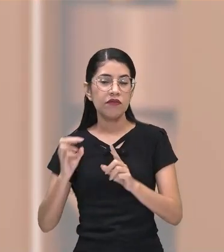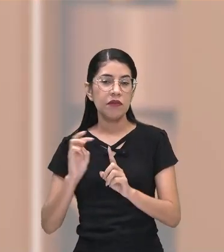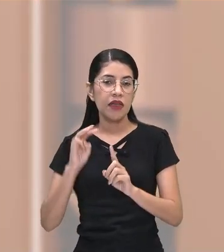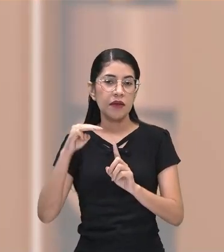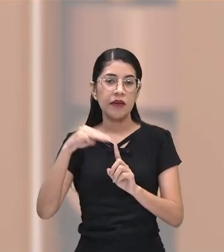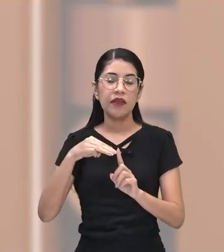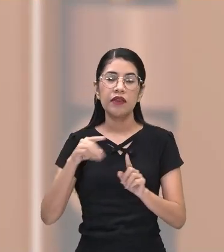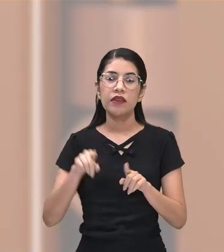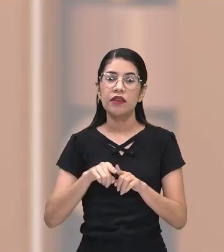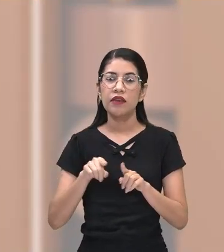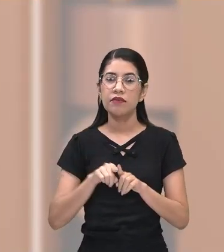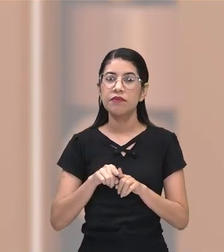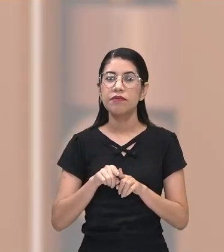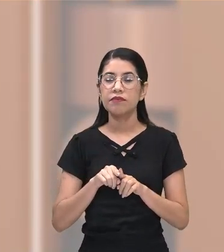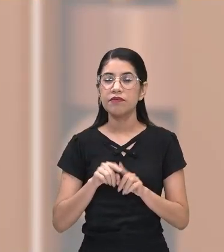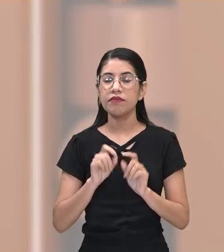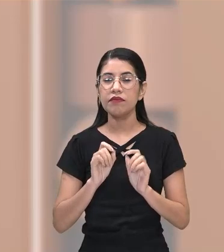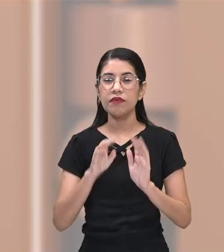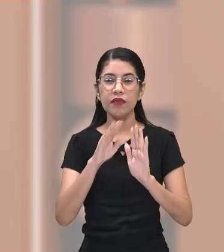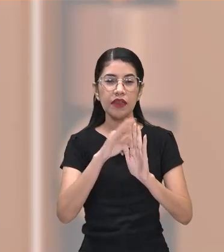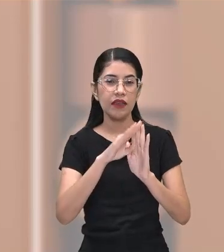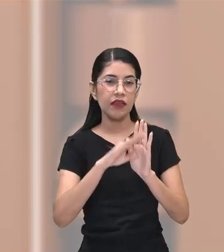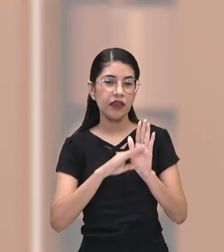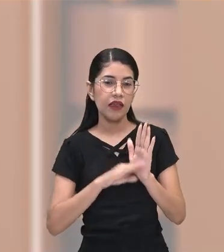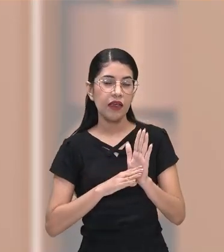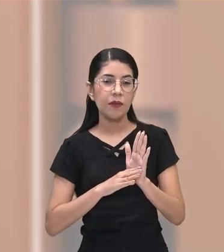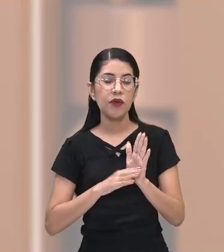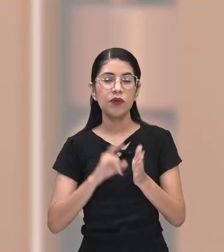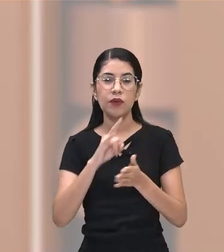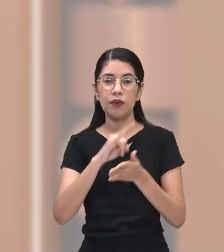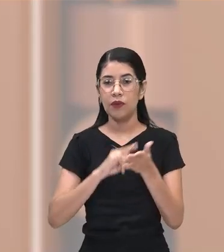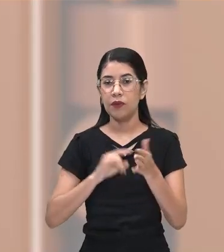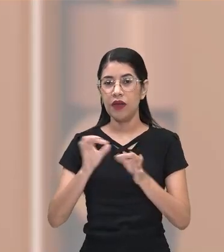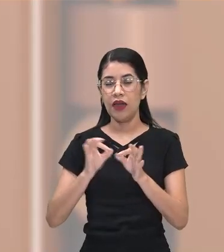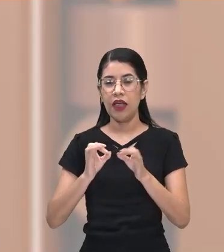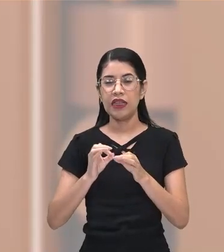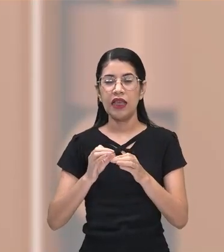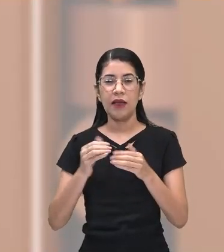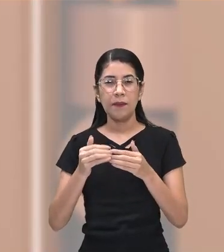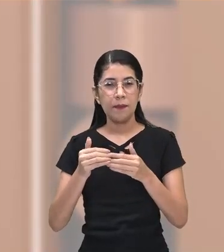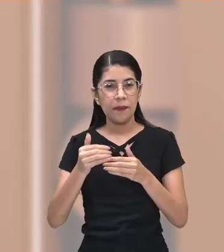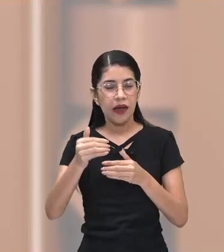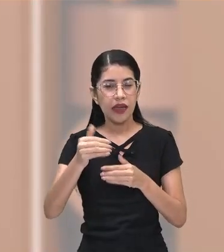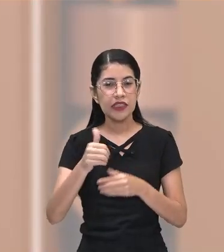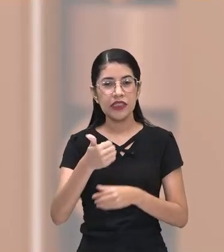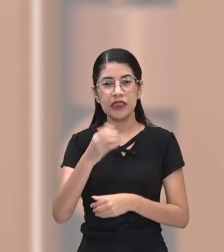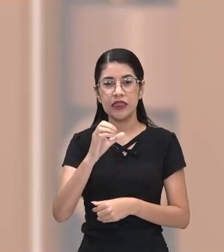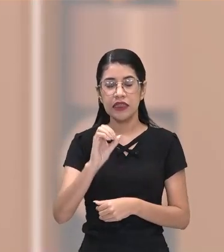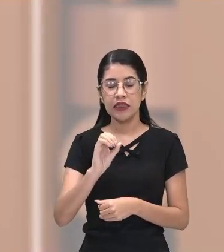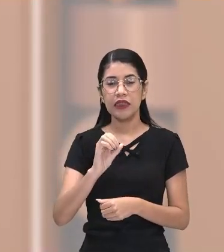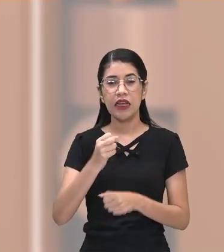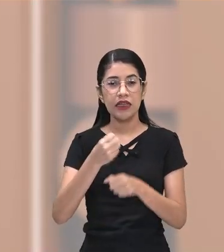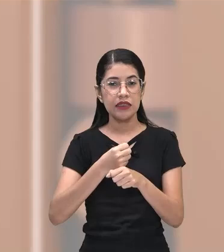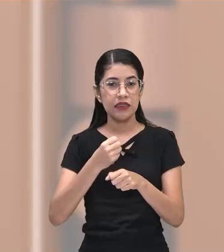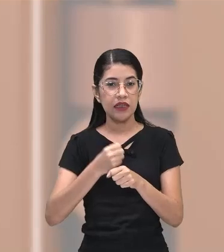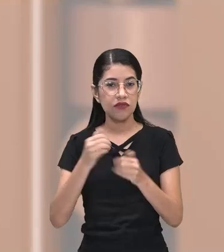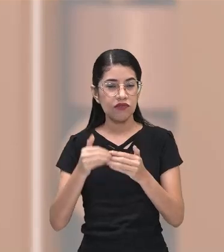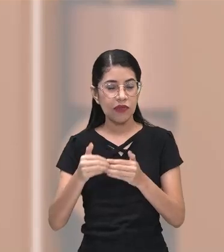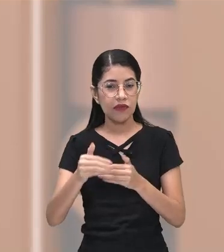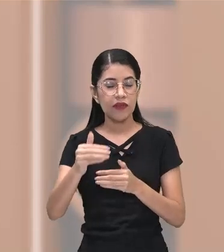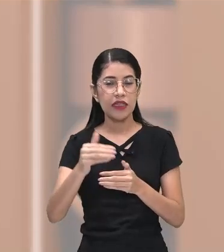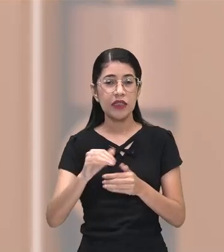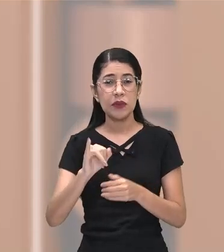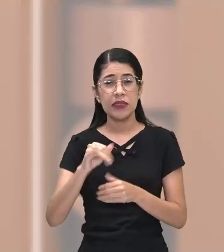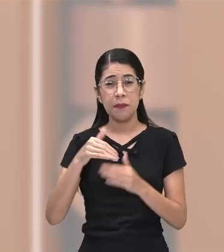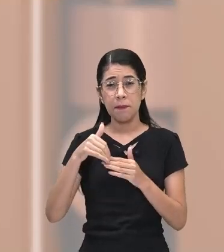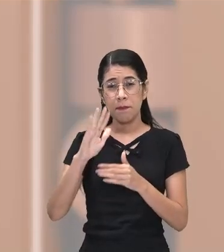né, essas diretrizes do plano diretor para cerca de 10 anos. Então, passou de 10 anos, né,